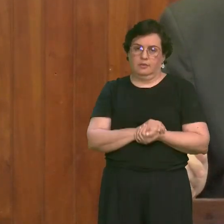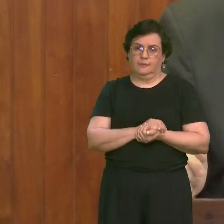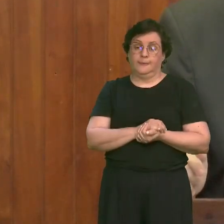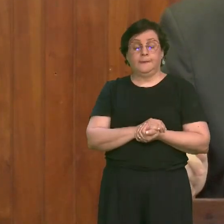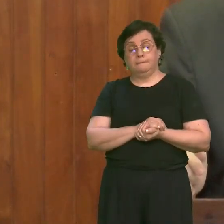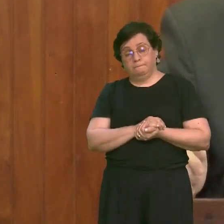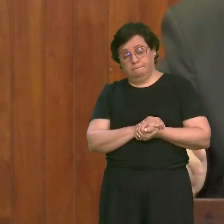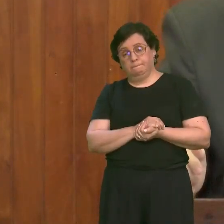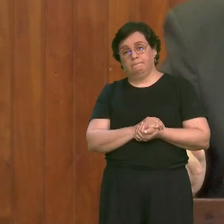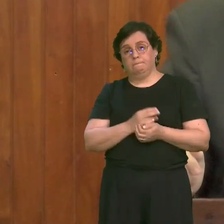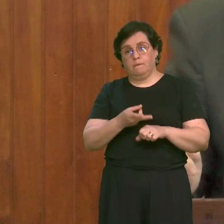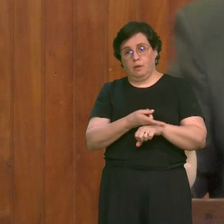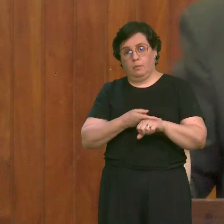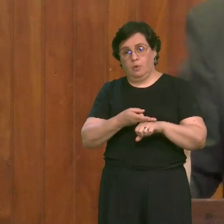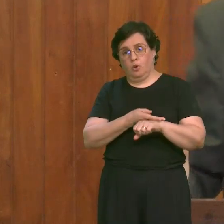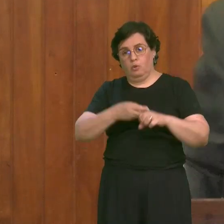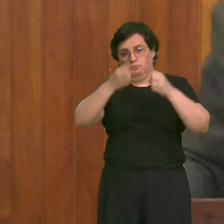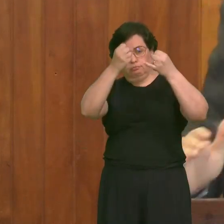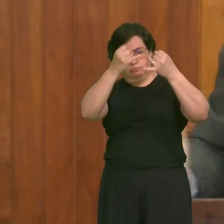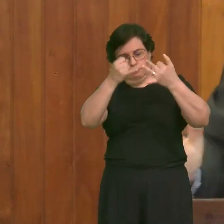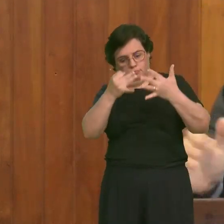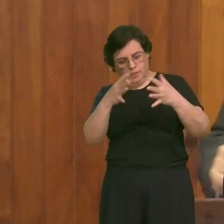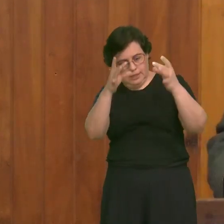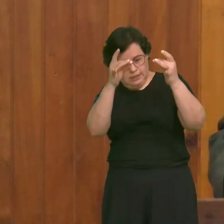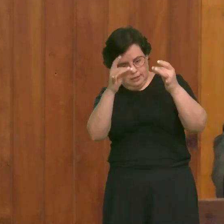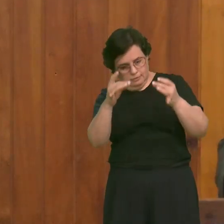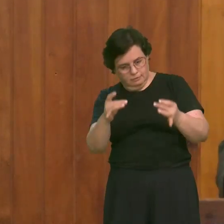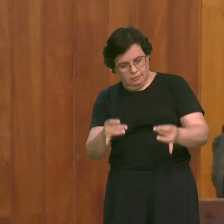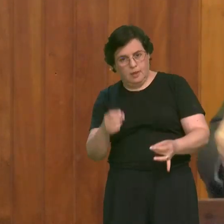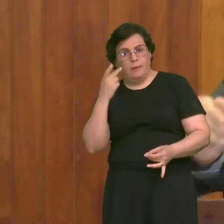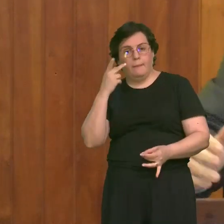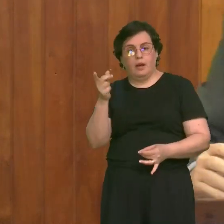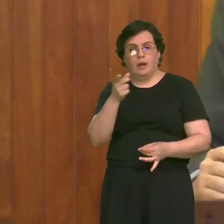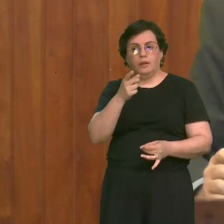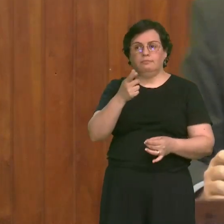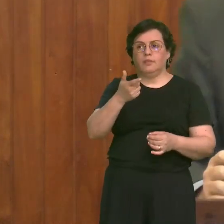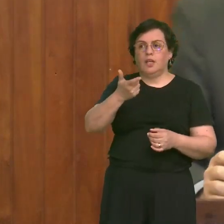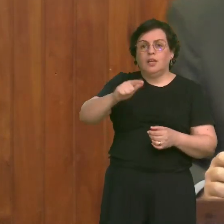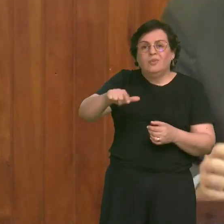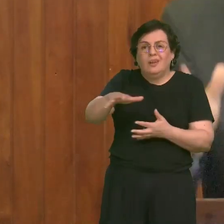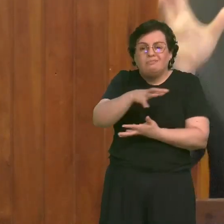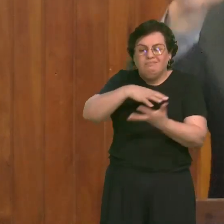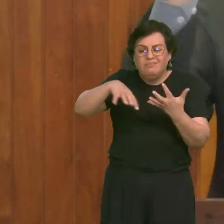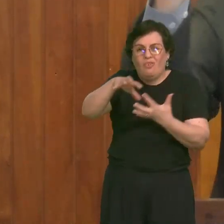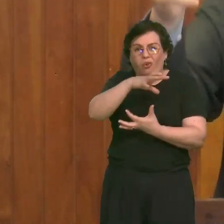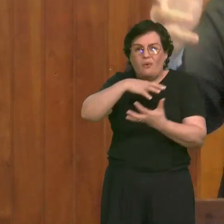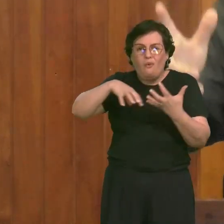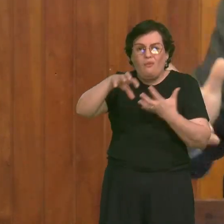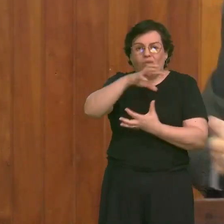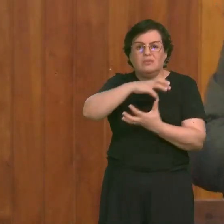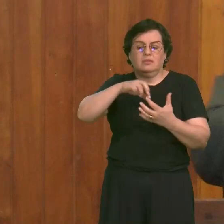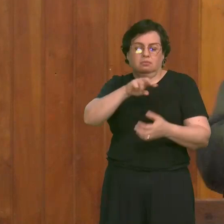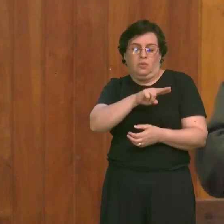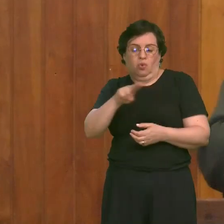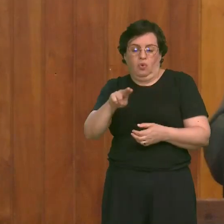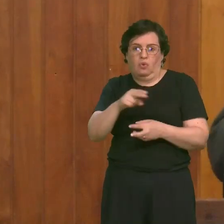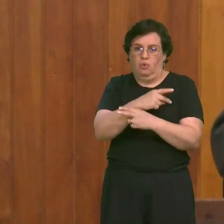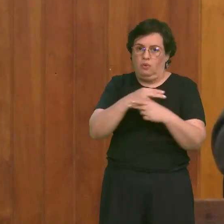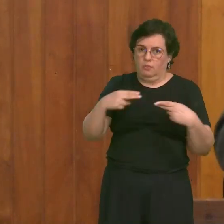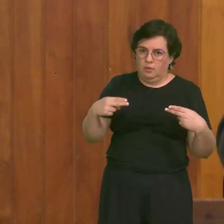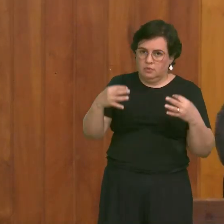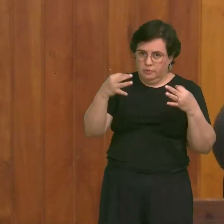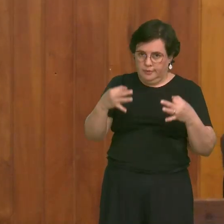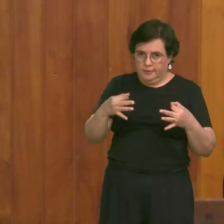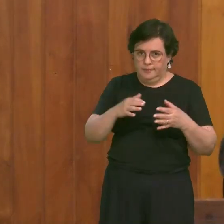então aqui eu procuro Vereador na hora de esclarecer isso para que não haja esse essa confusão nas terminologias E aí